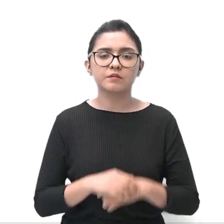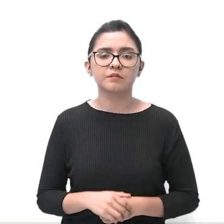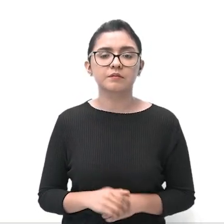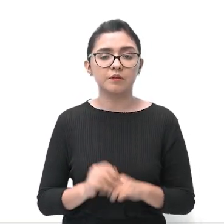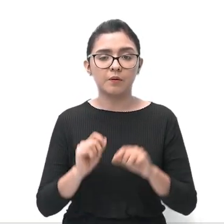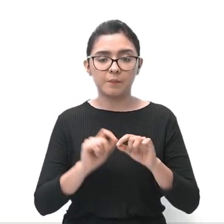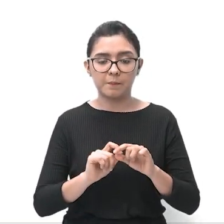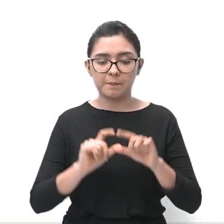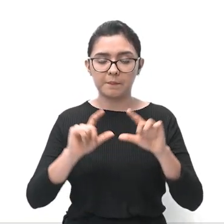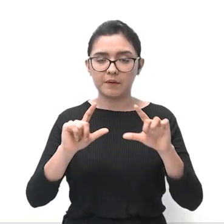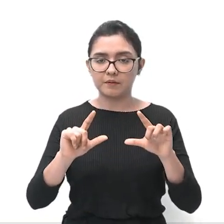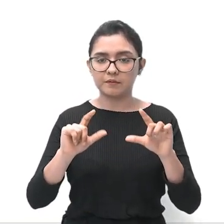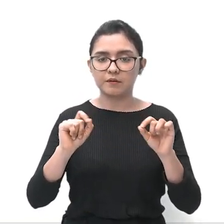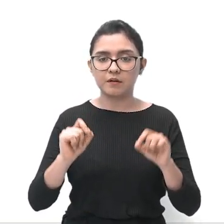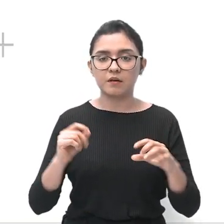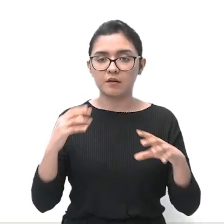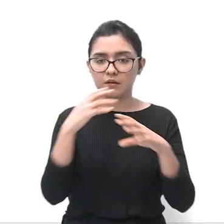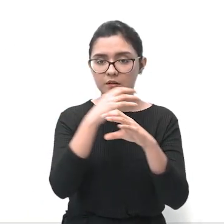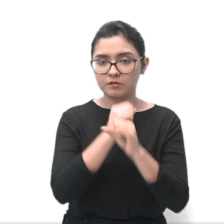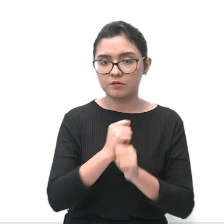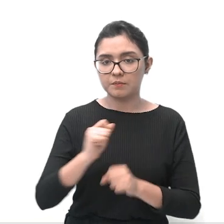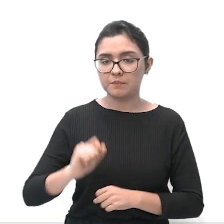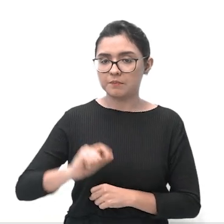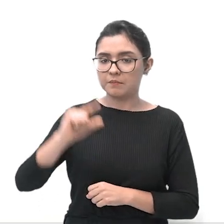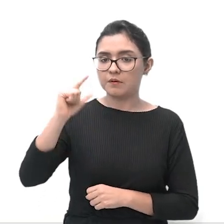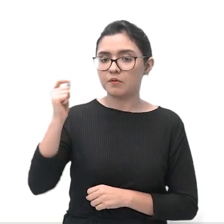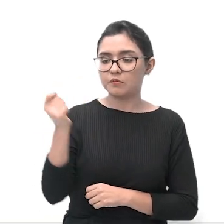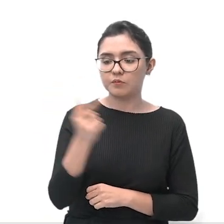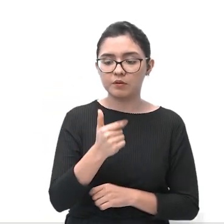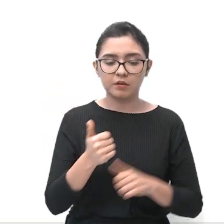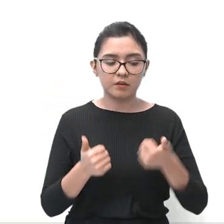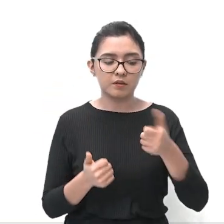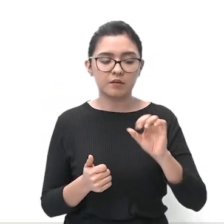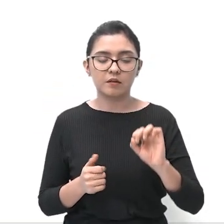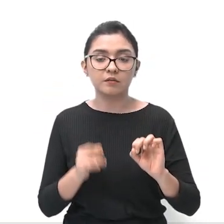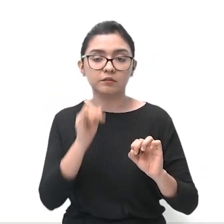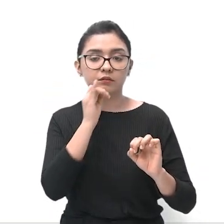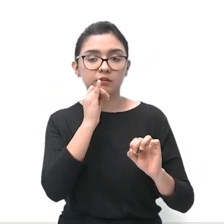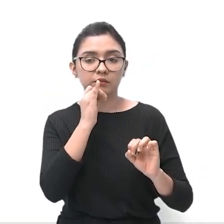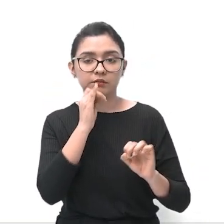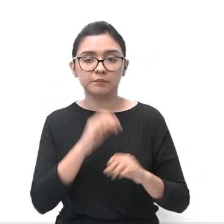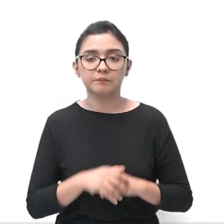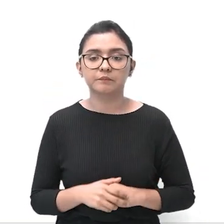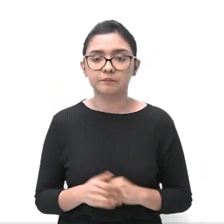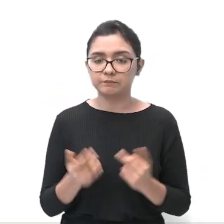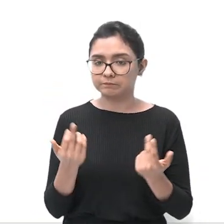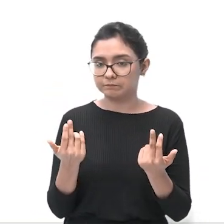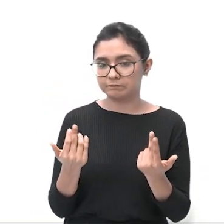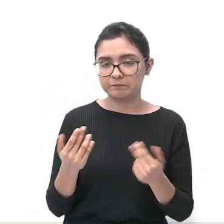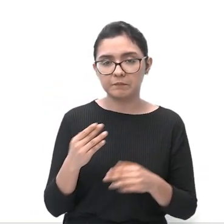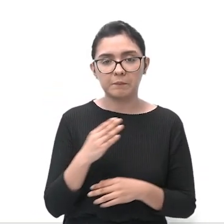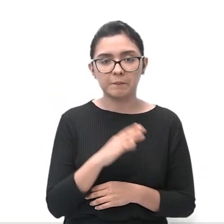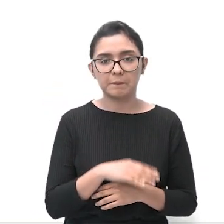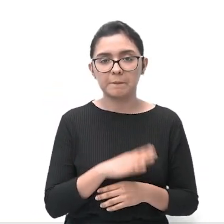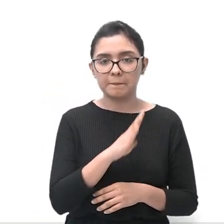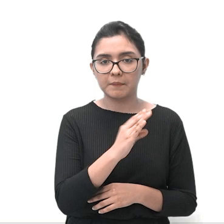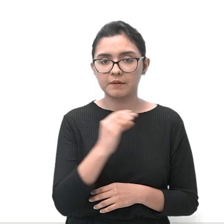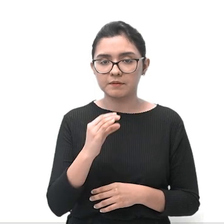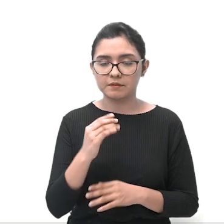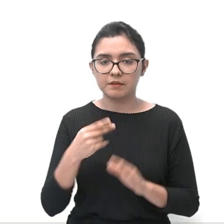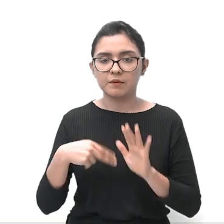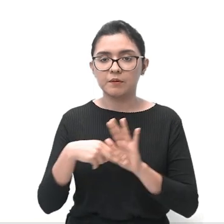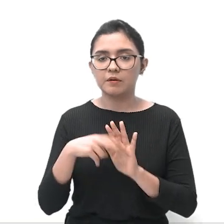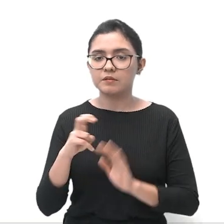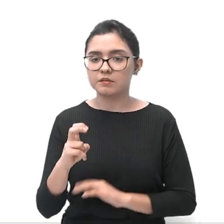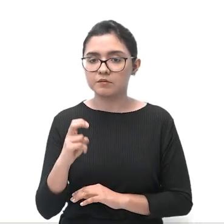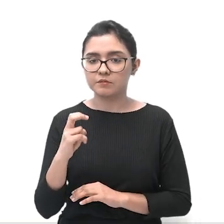dois segmentos, de modo que a soma deles fosse maior do que 10, por exemplo, ainda que fossem iguais, vamos supor B e C igual